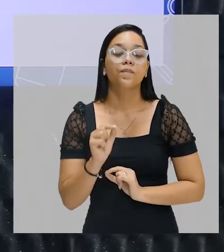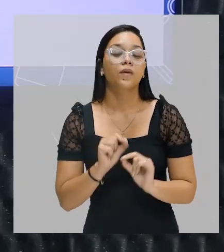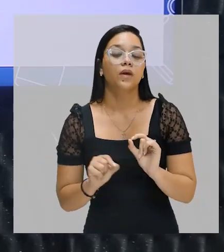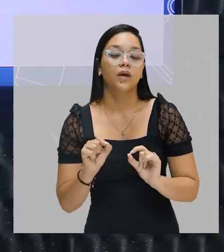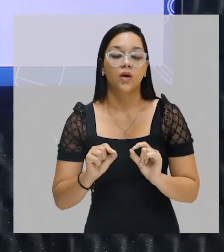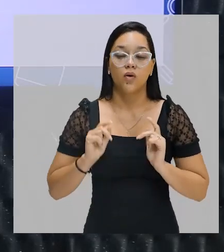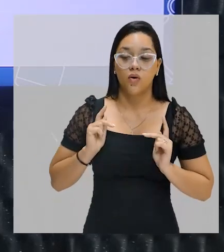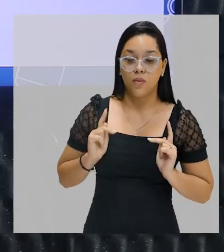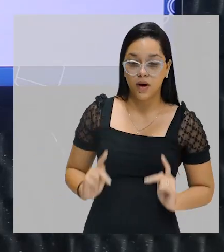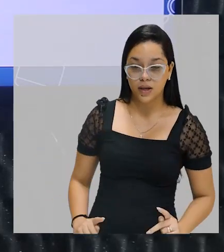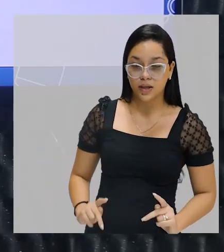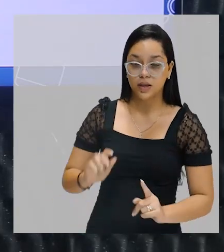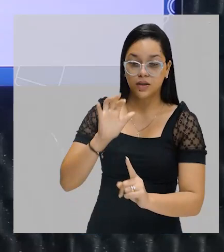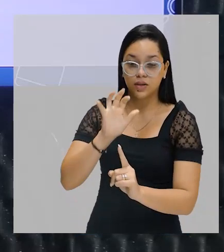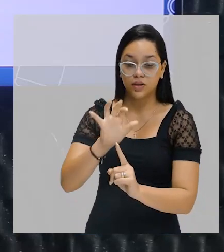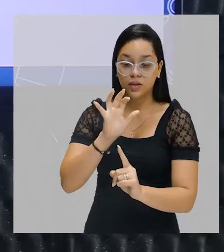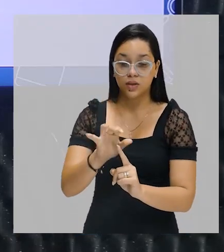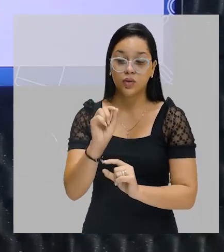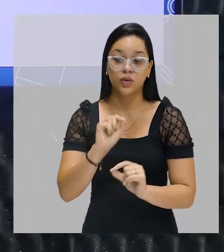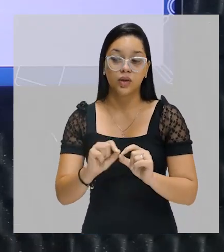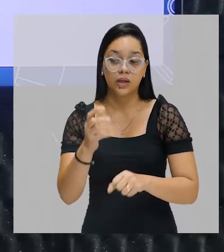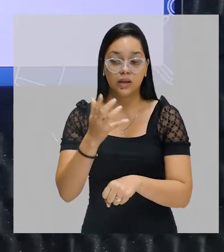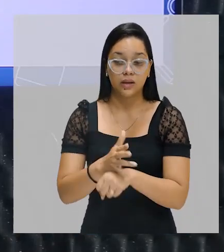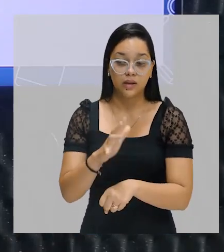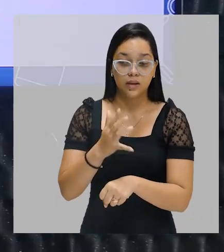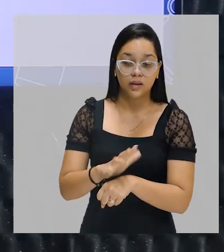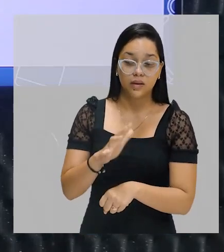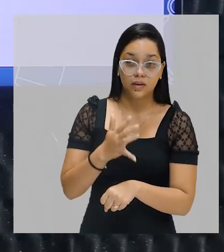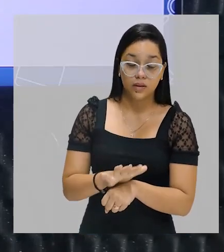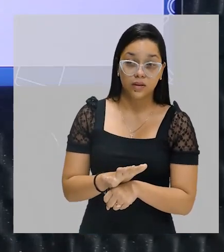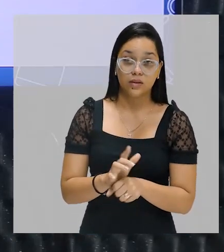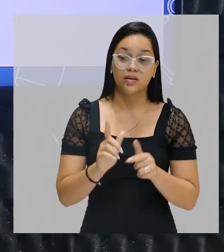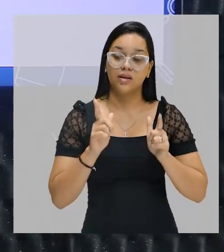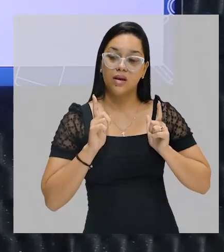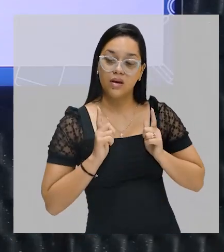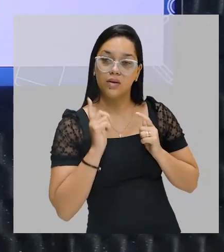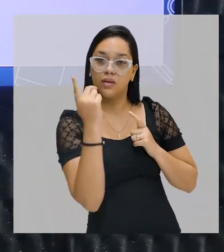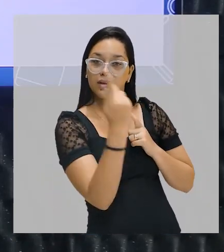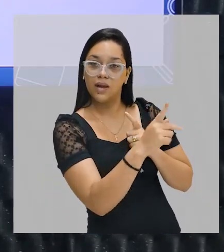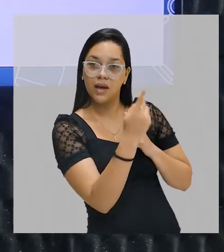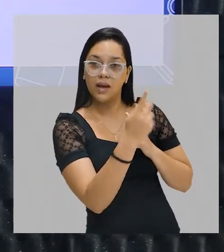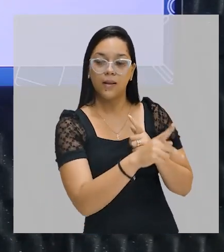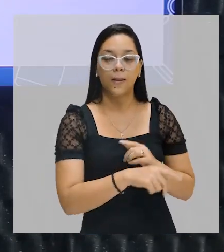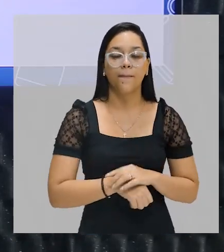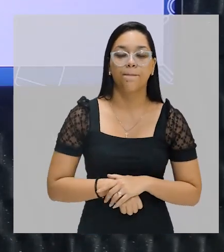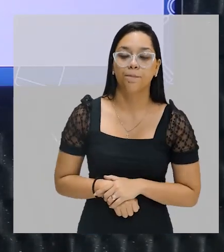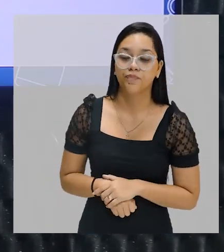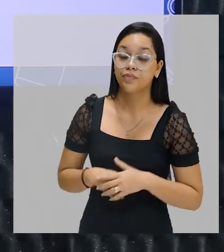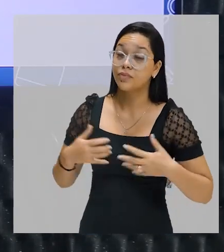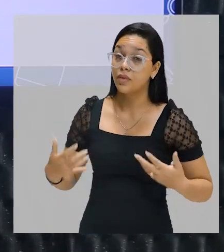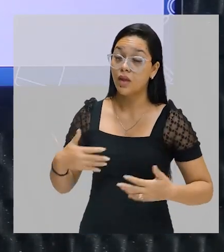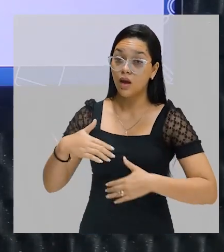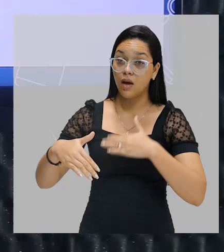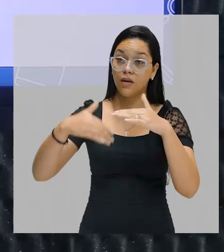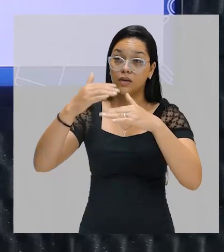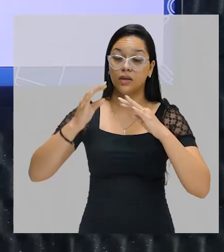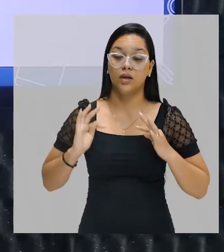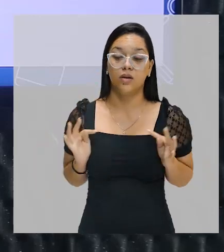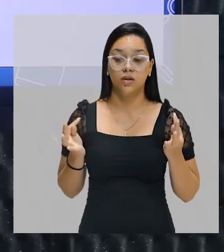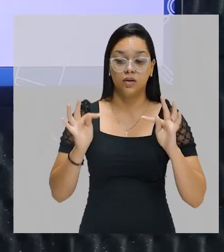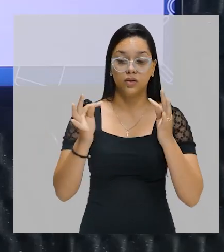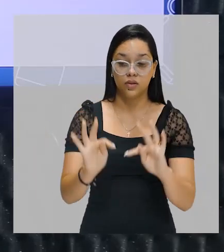de um comportamento induzido por hábitos decorrentes do conforto dela. Com a evolução